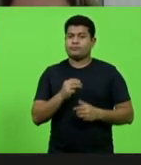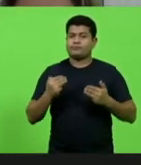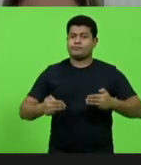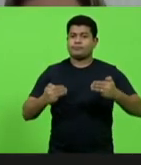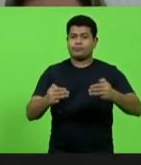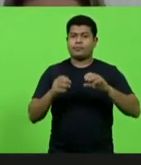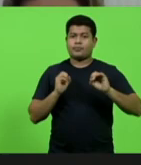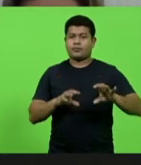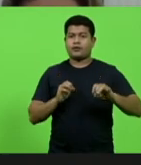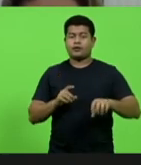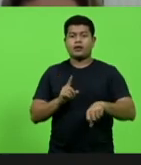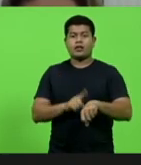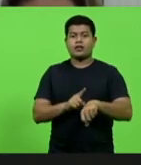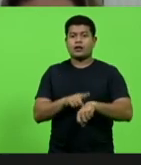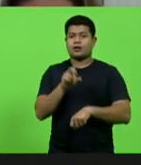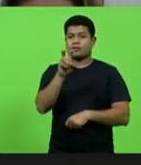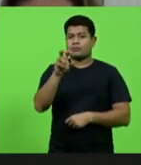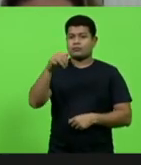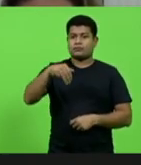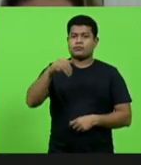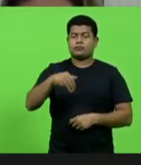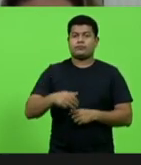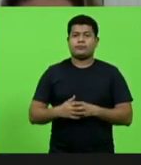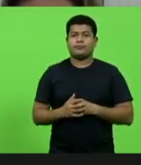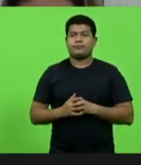5 minutos para a vossa manifestação.